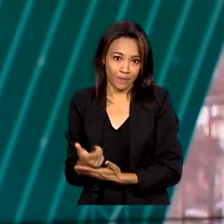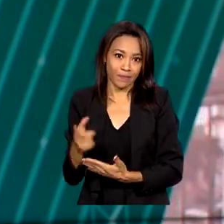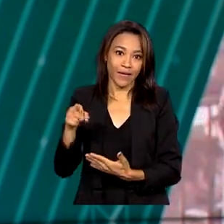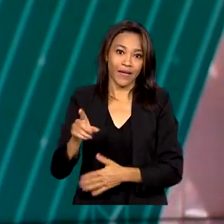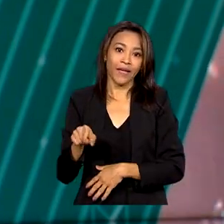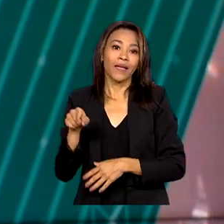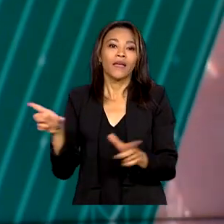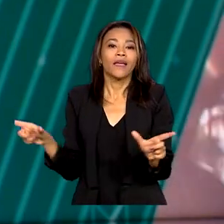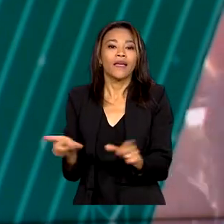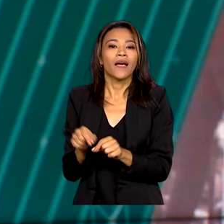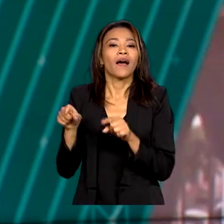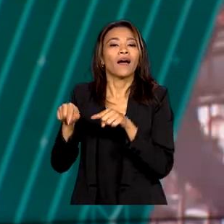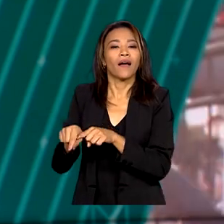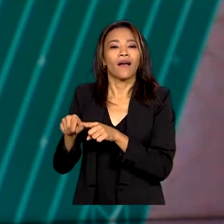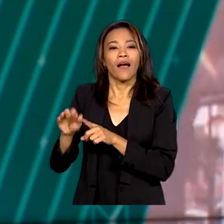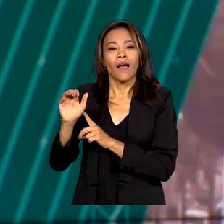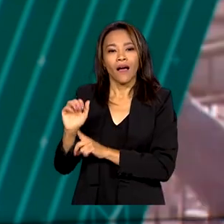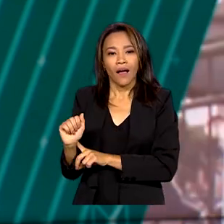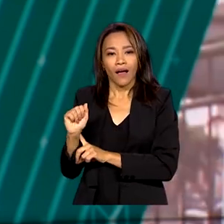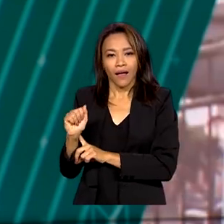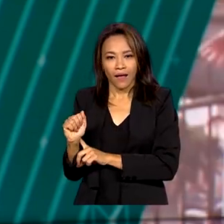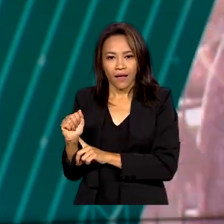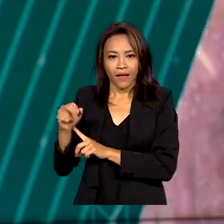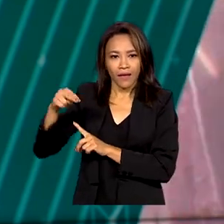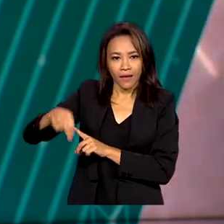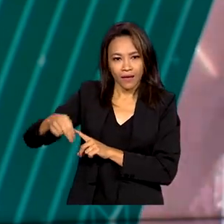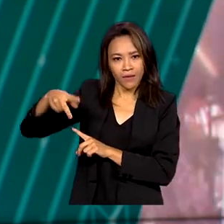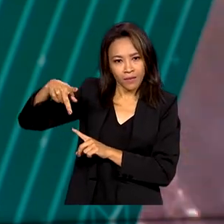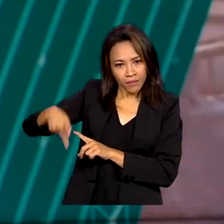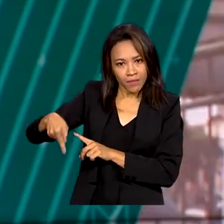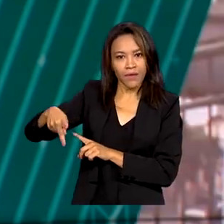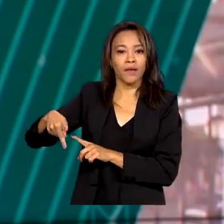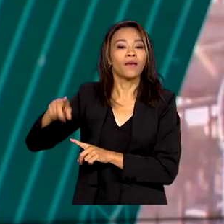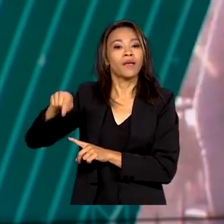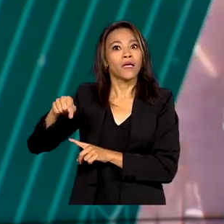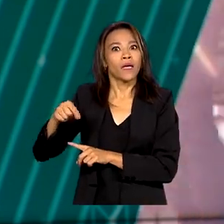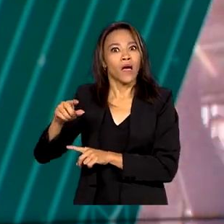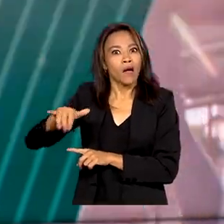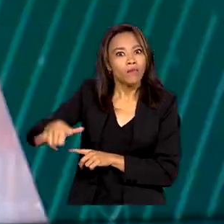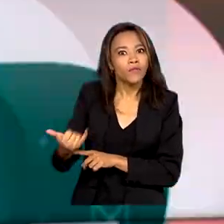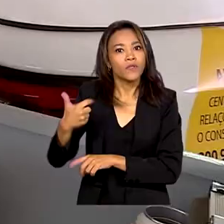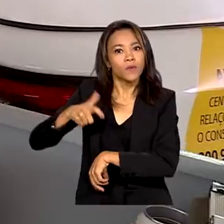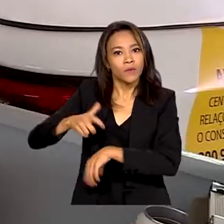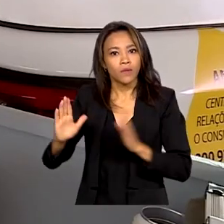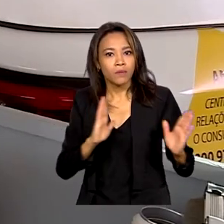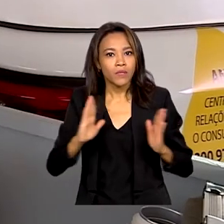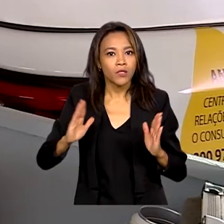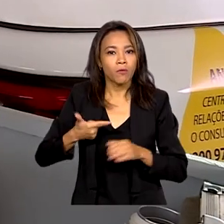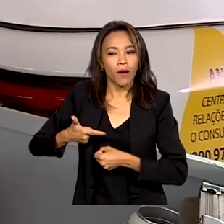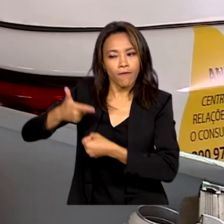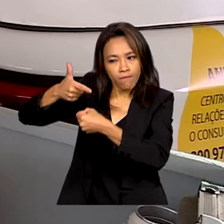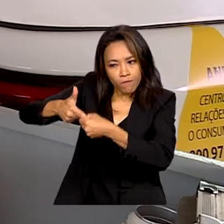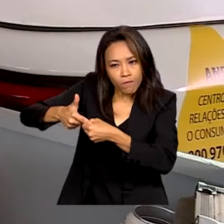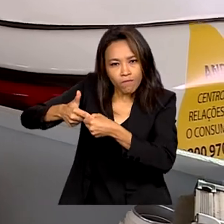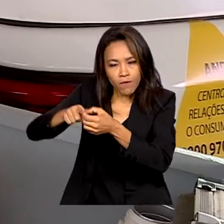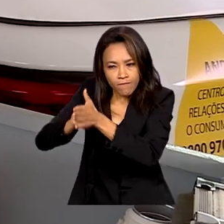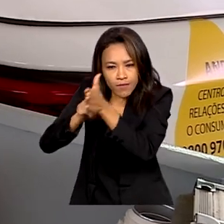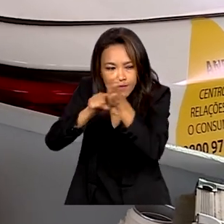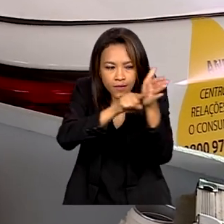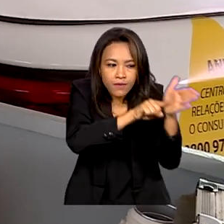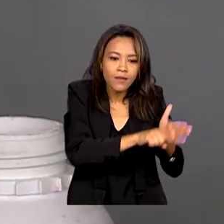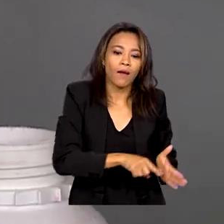Petróleo aproveitou o período para reforçar a fiscalização nos postos de combustível. O balde